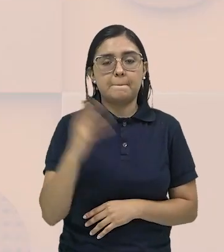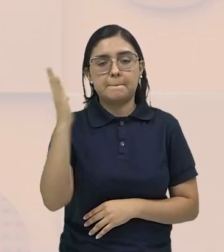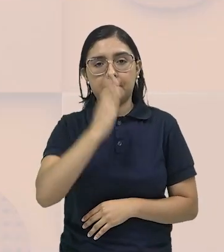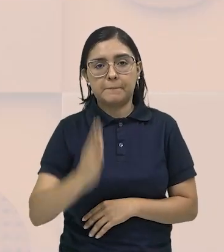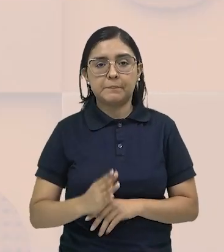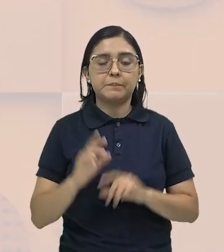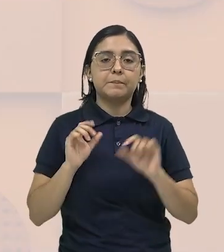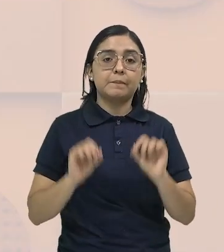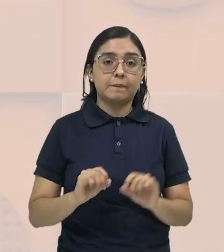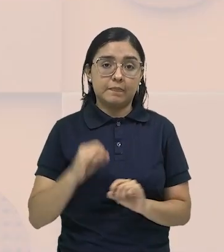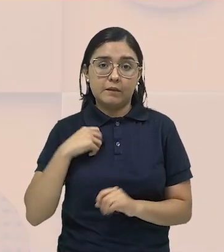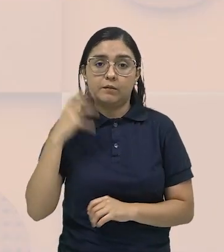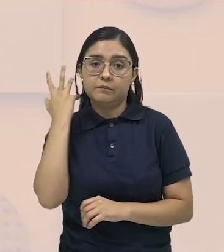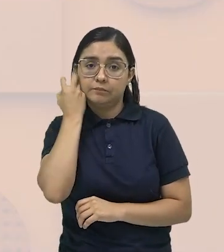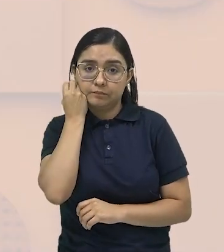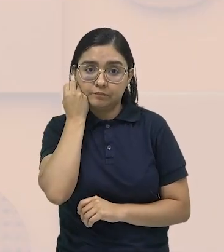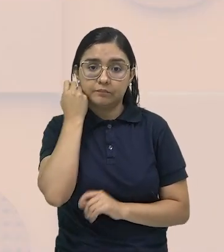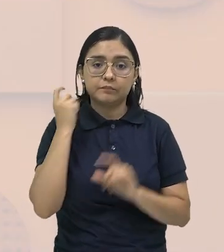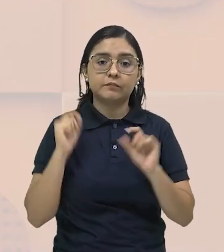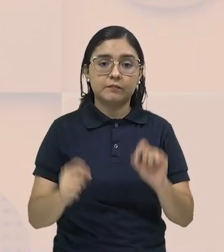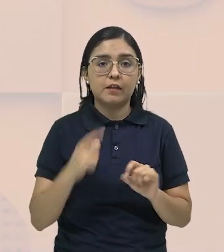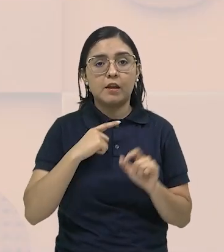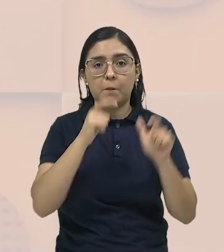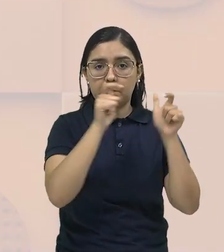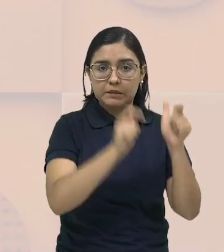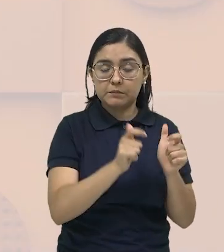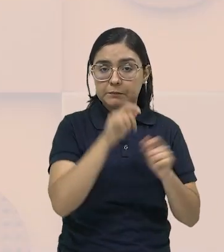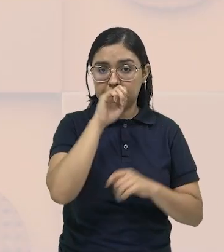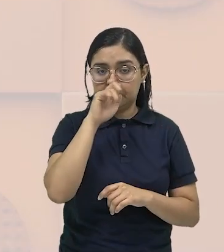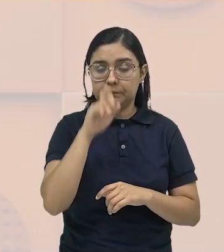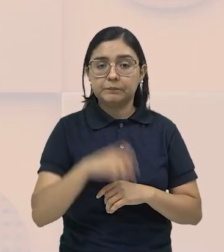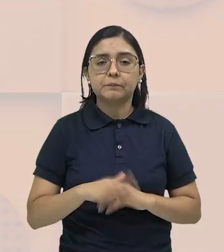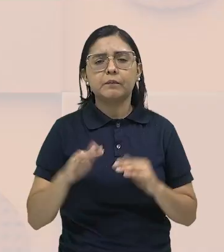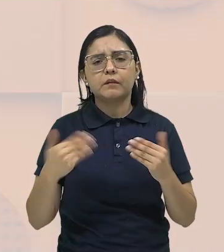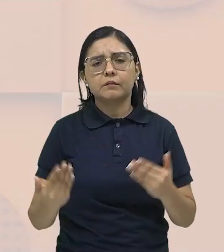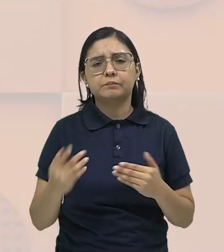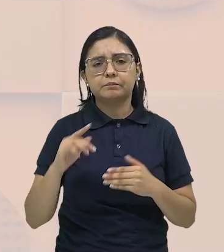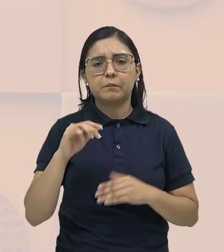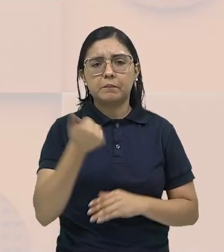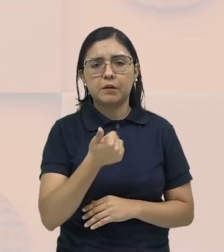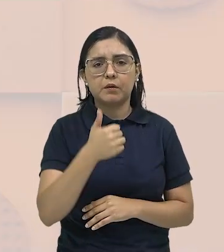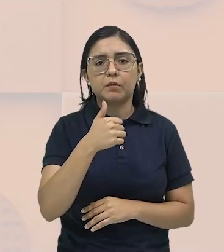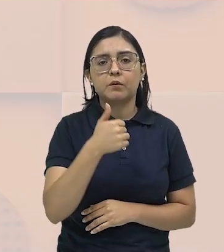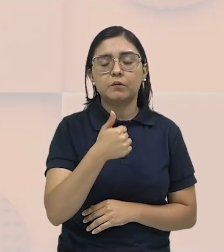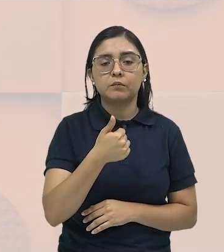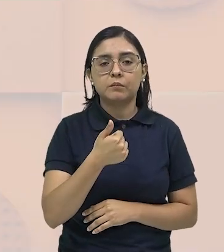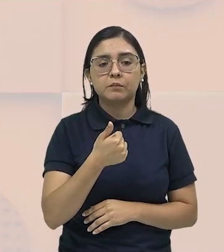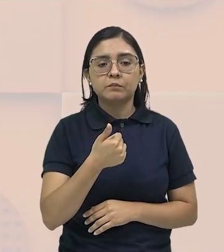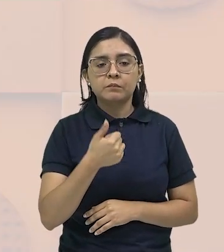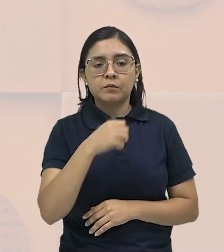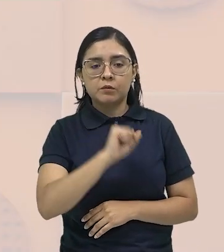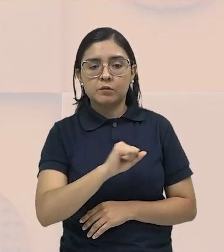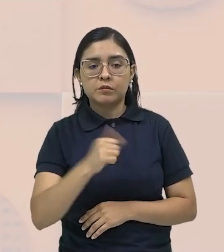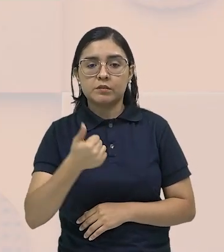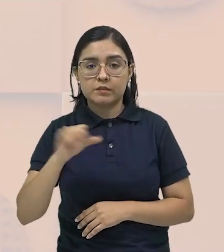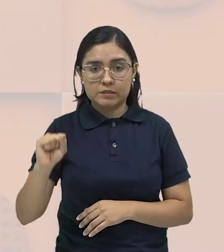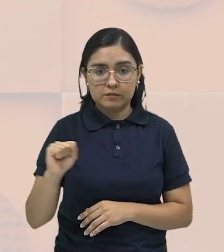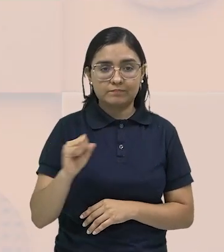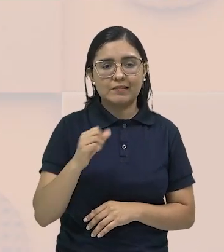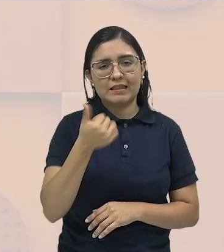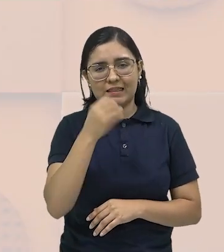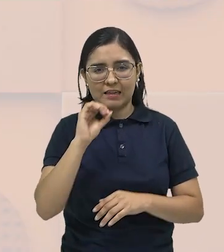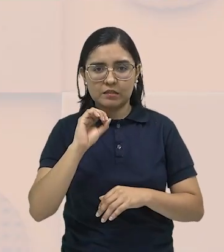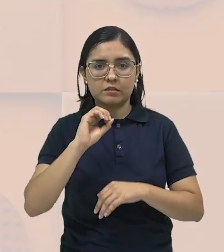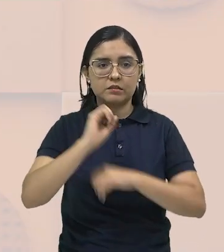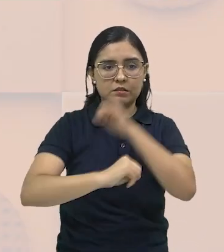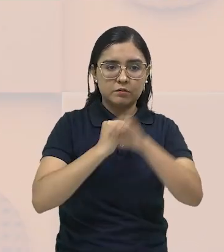Dom João ele estava em situação de príncipe regente, tá? Lá para 1818, um salto de 10 anos aí,